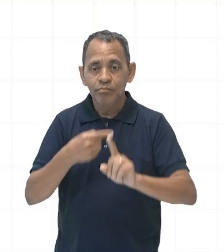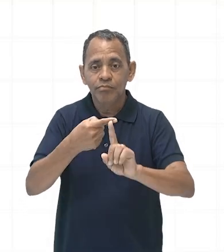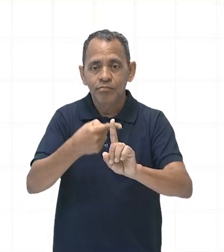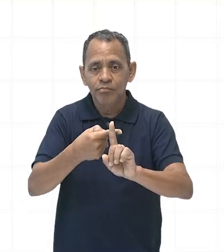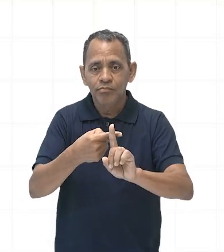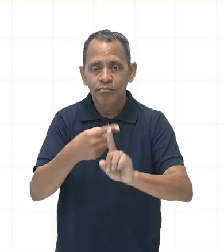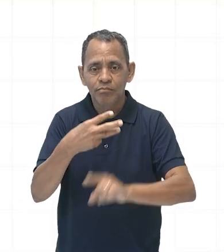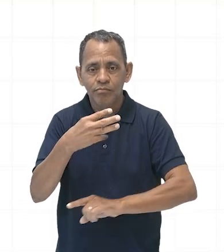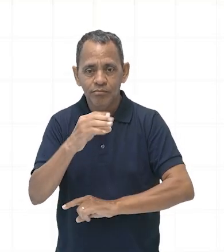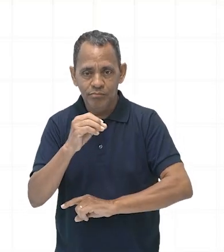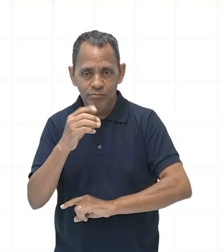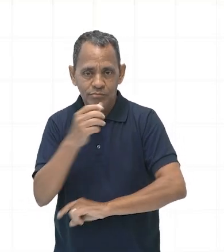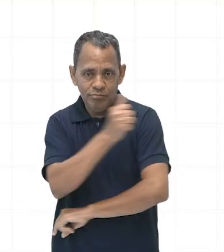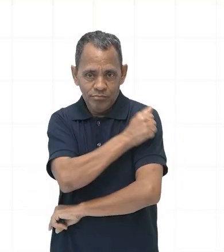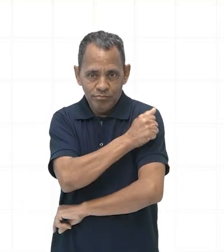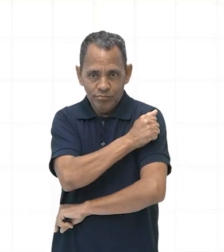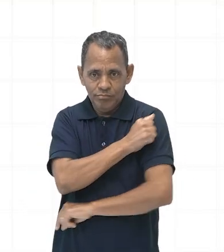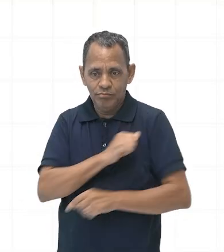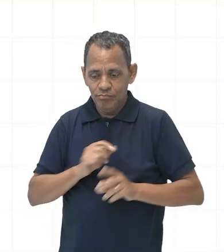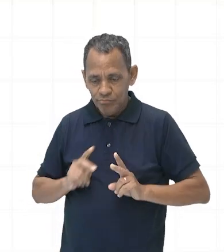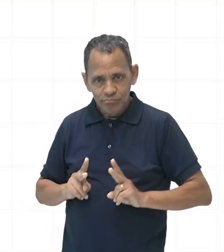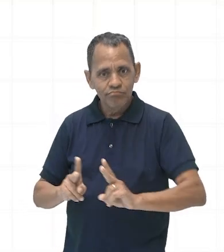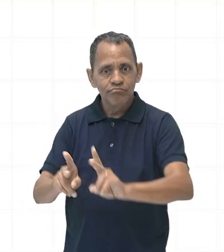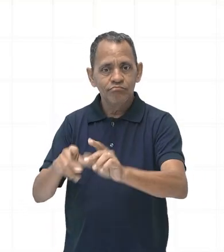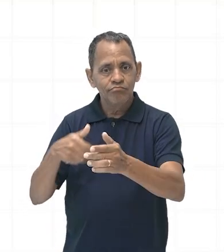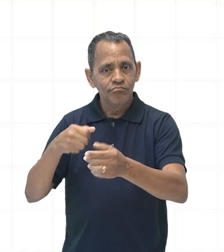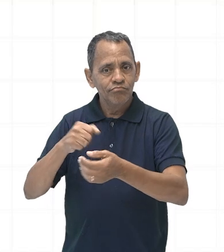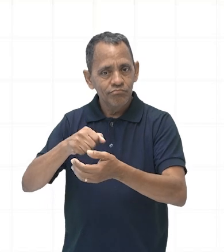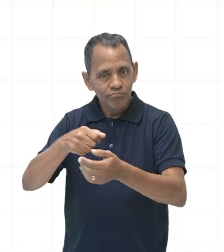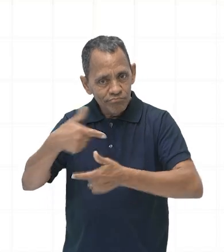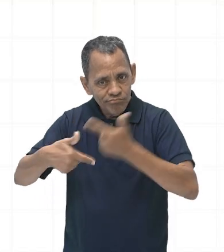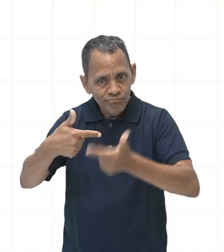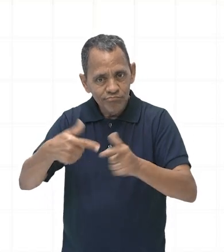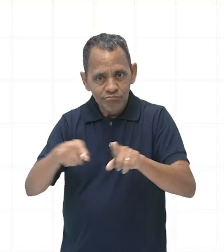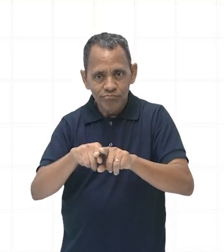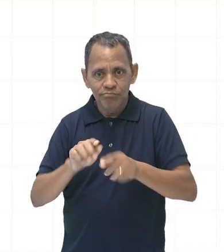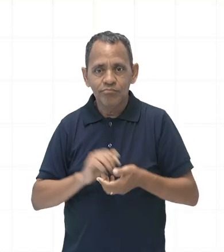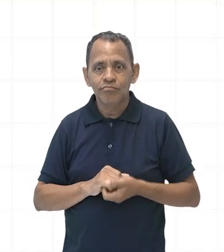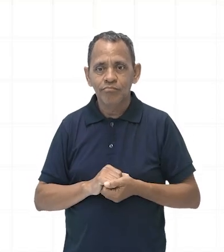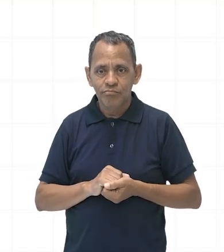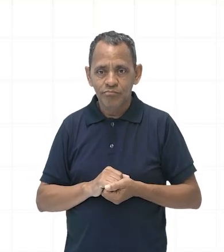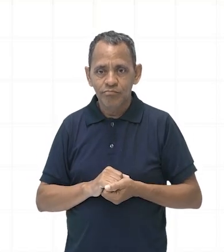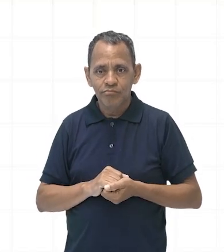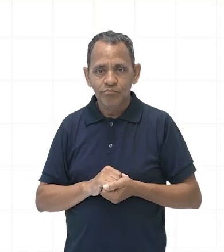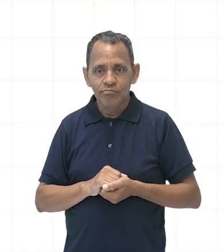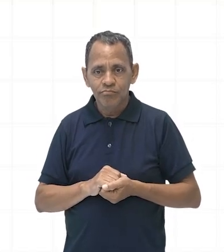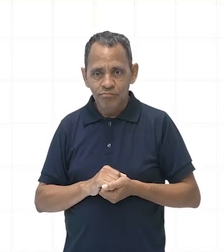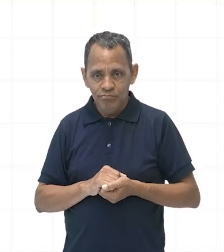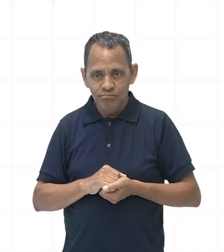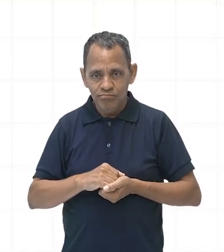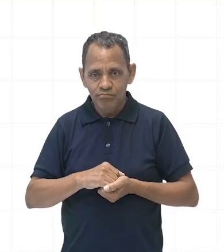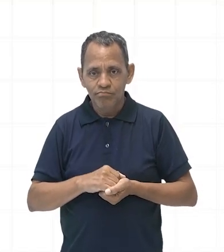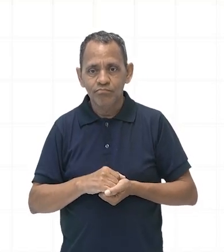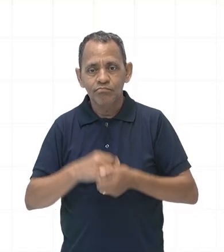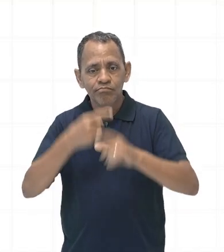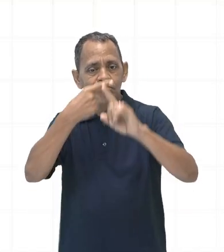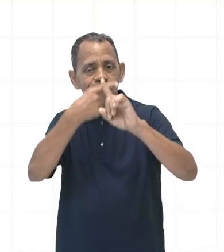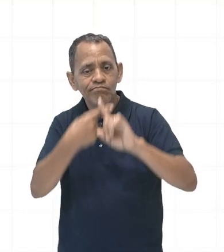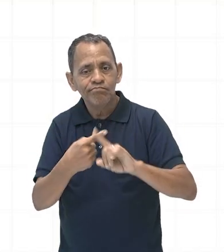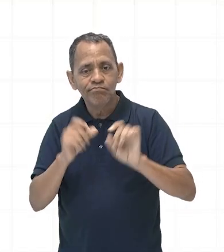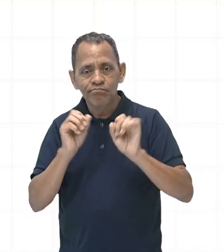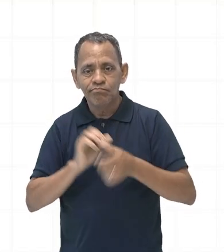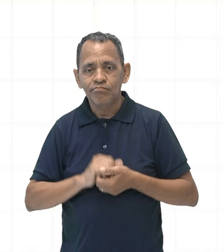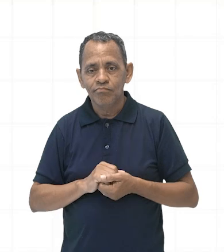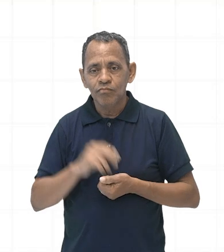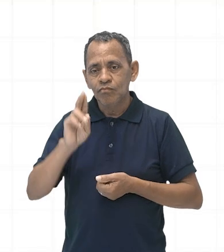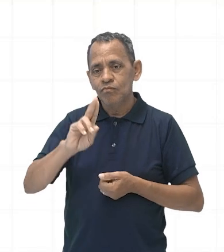essa proporção for mantida. Como o desafio é de 30 dias, eu só vou usar agora 20 e